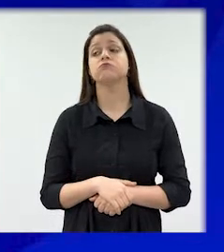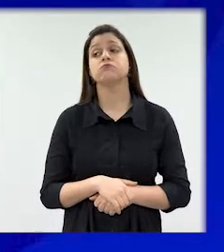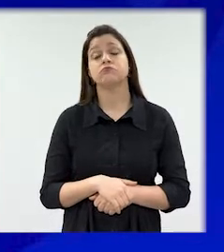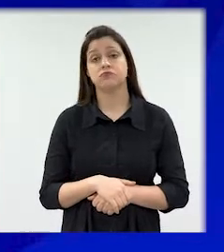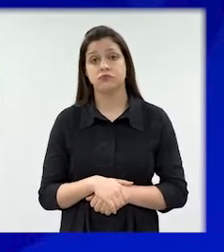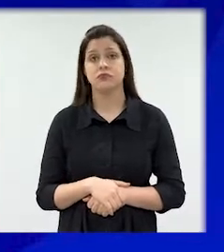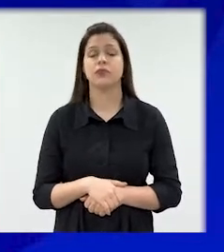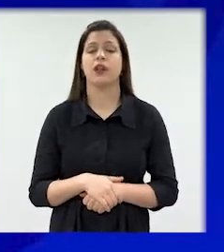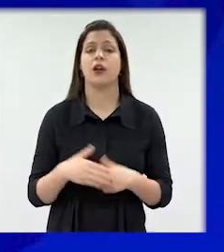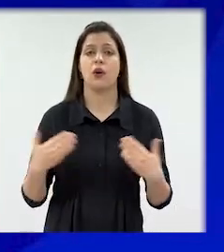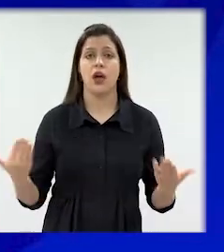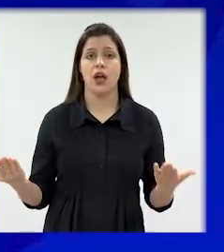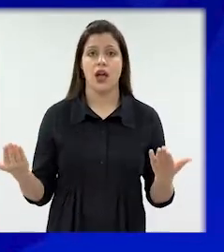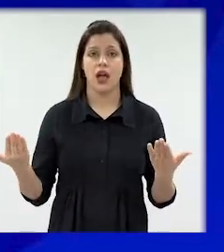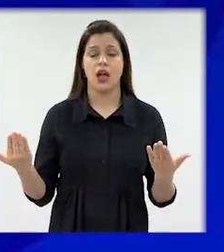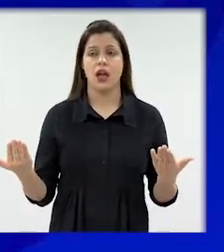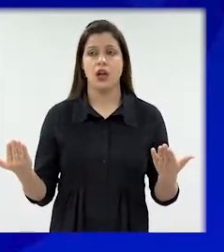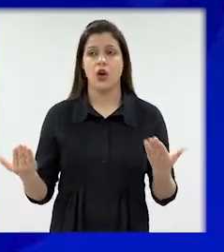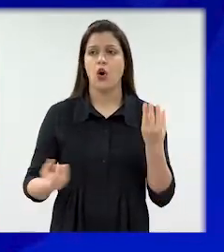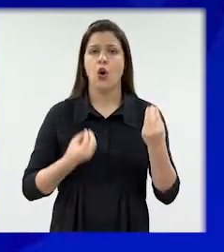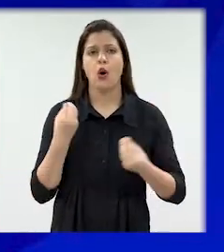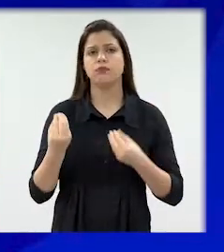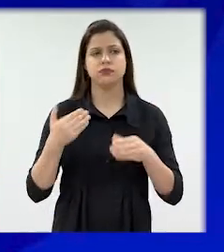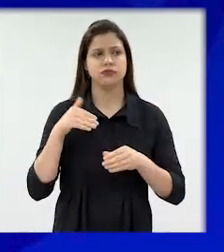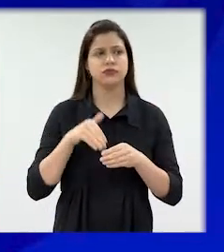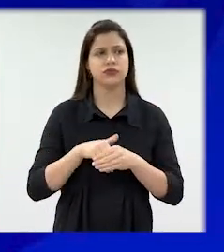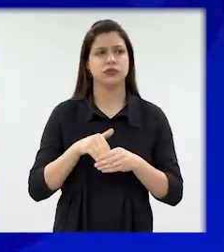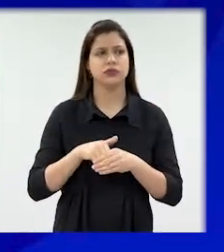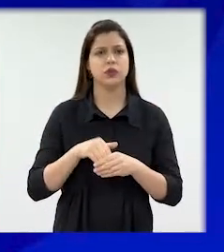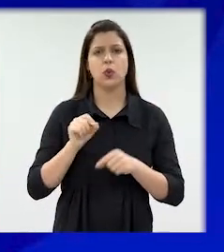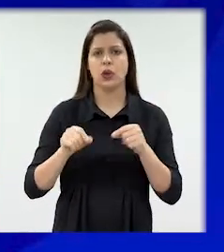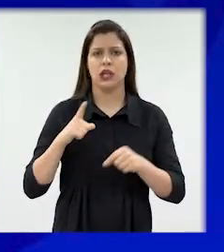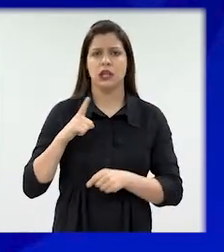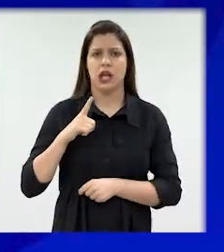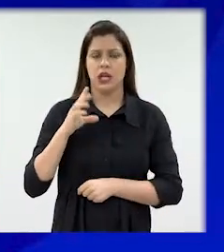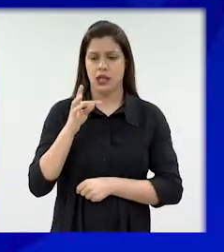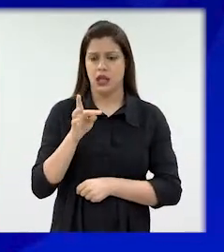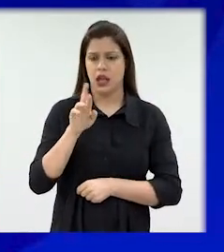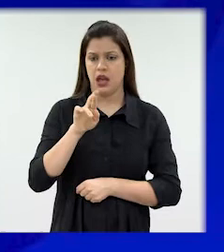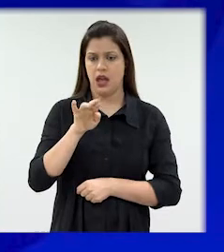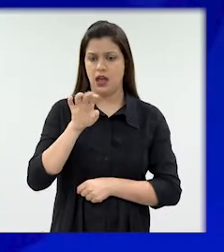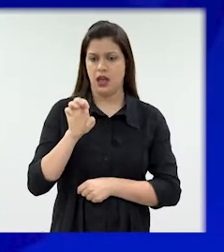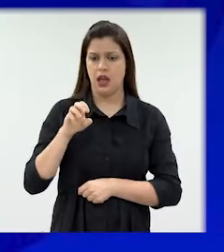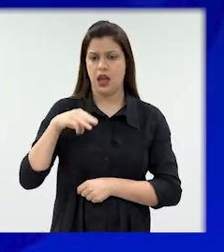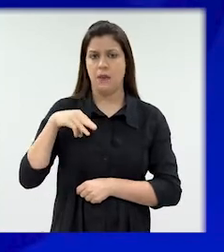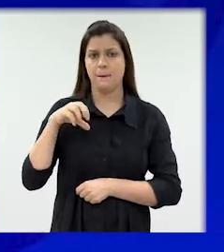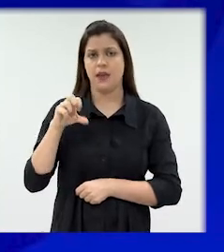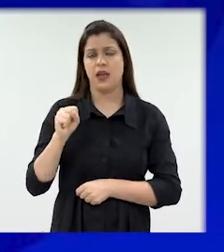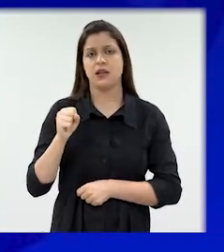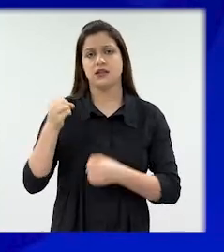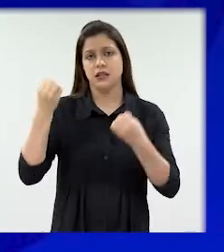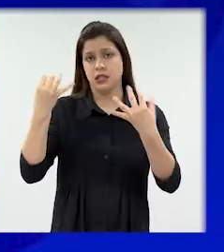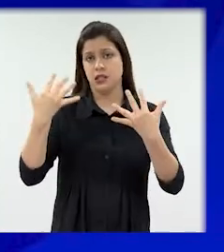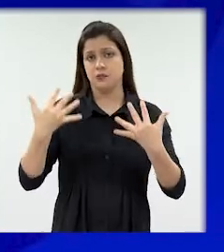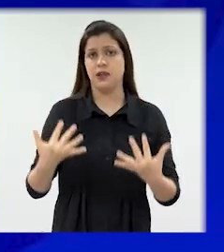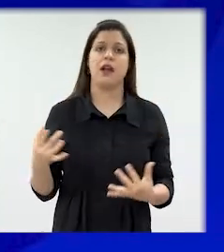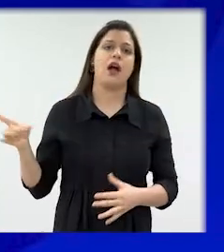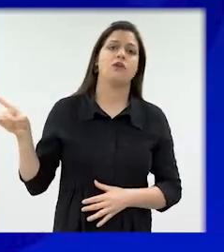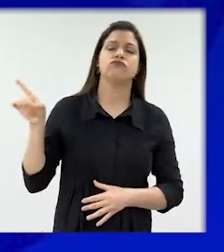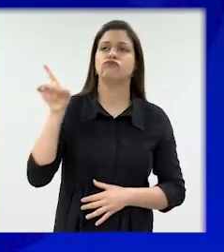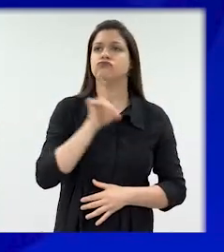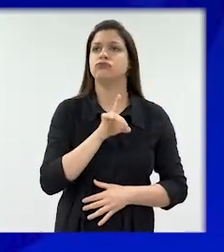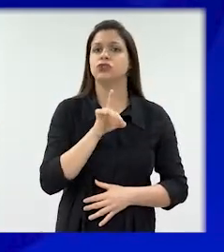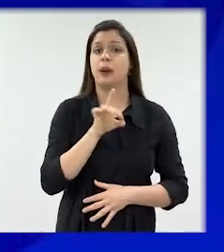Em se tratando exatamente disso, do processo eleitoral, o que o TRE-MS tem feito nesse intervalo entre a preparação das eleições e o dia do